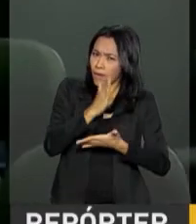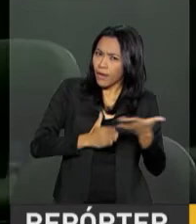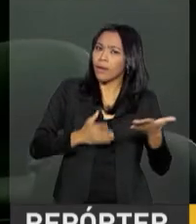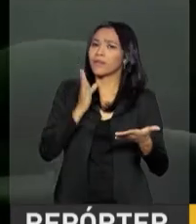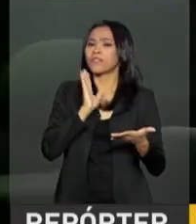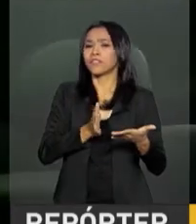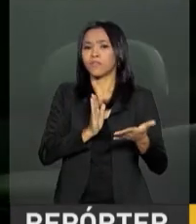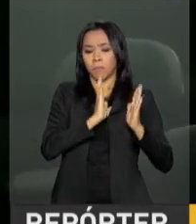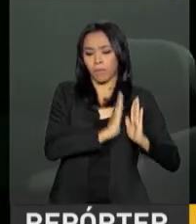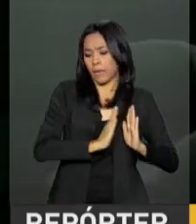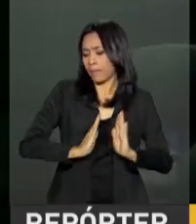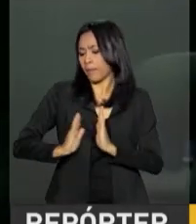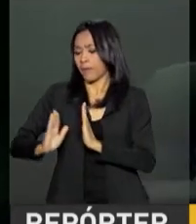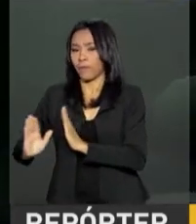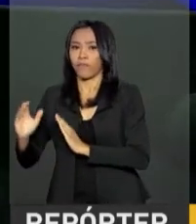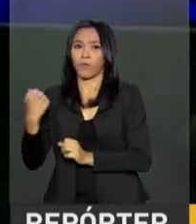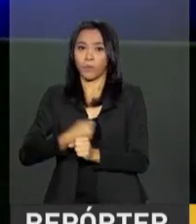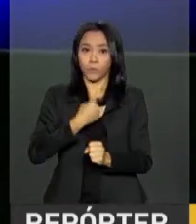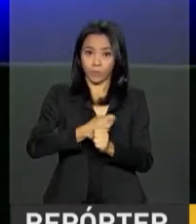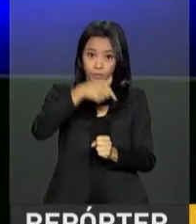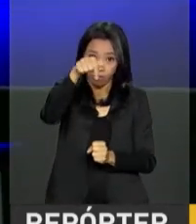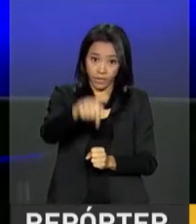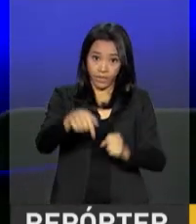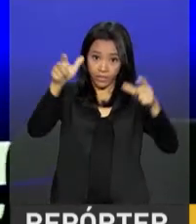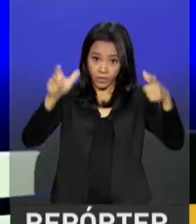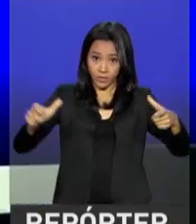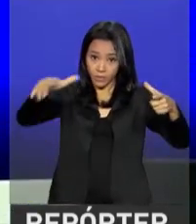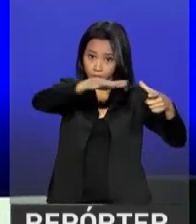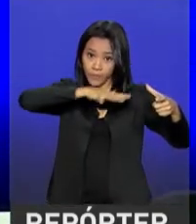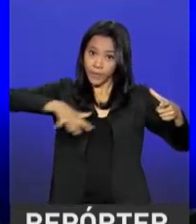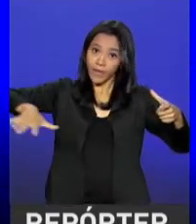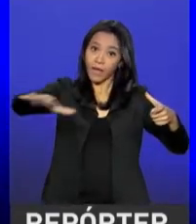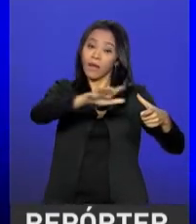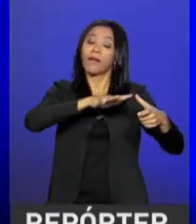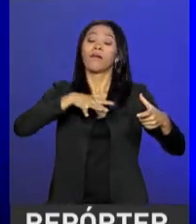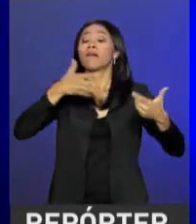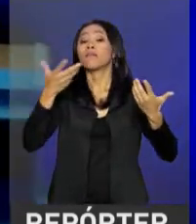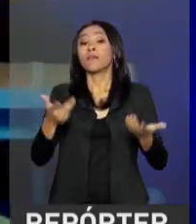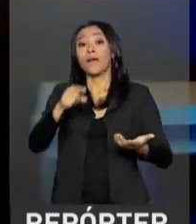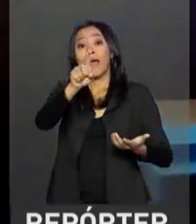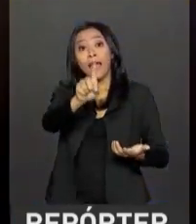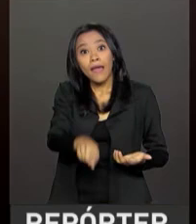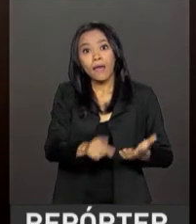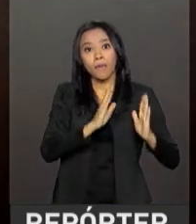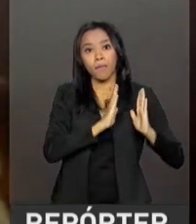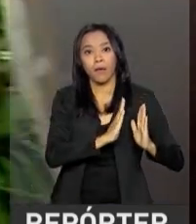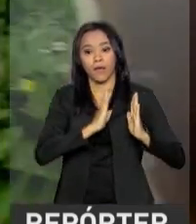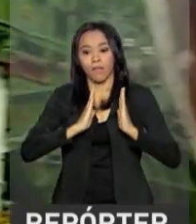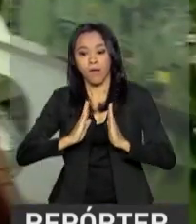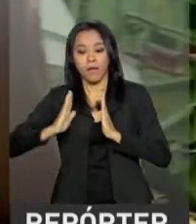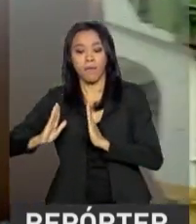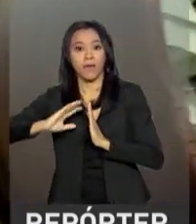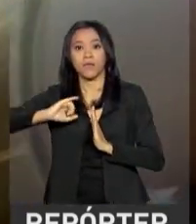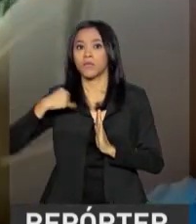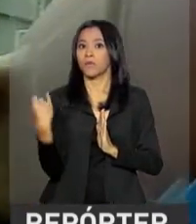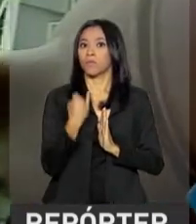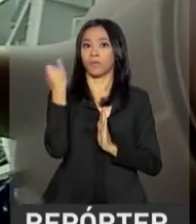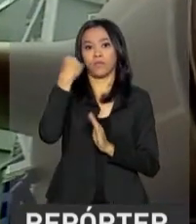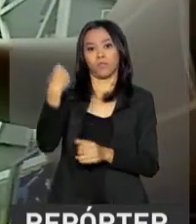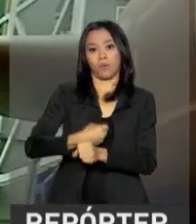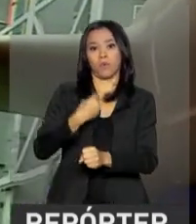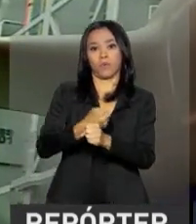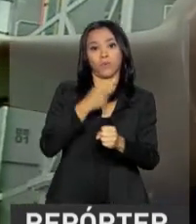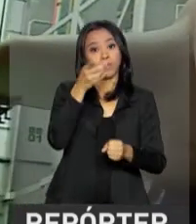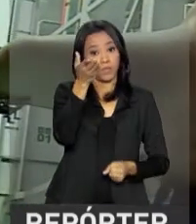de seções. Aqui neste estaleiro, os blocos são integrados e é uma das fases mais importantes da construção do